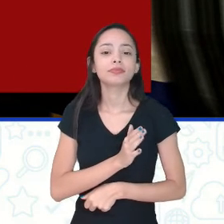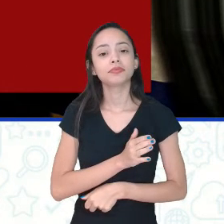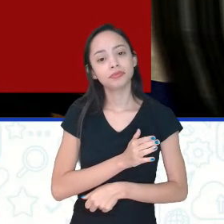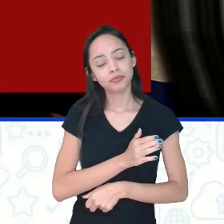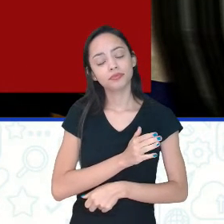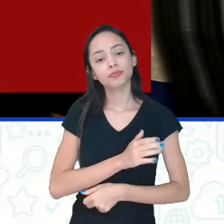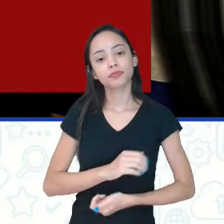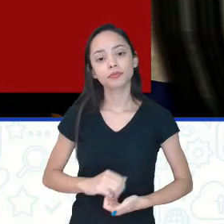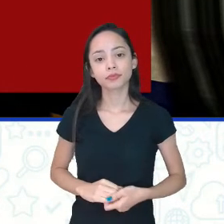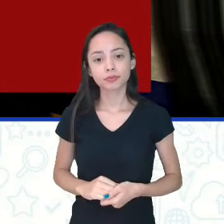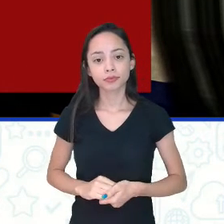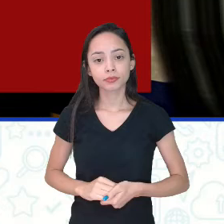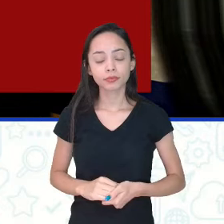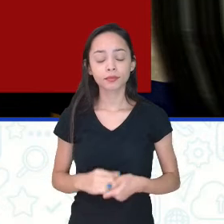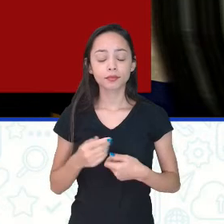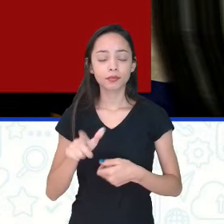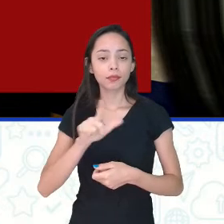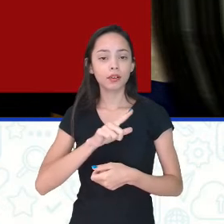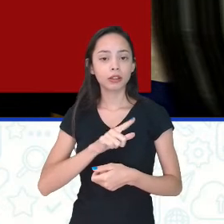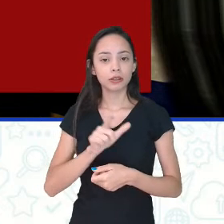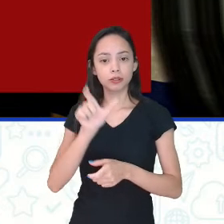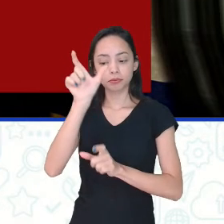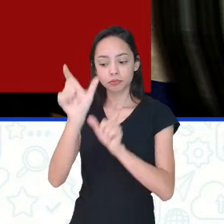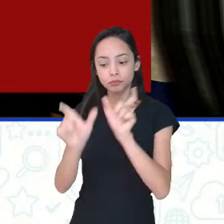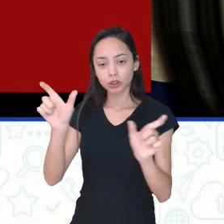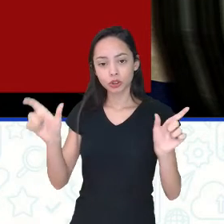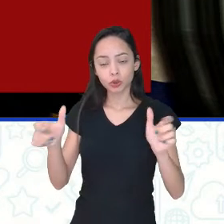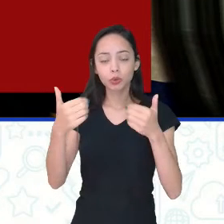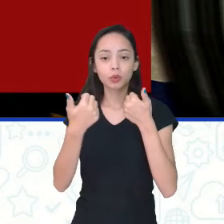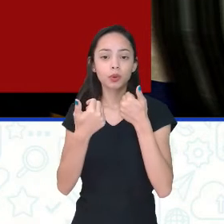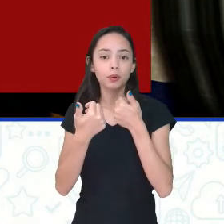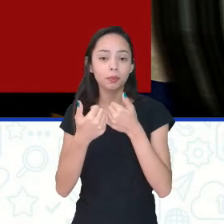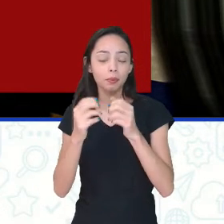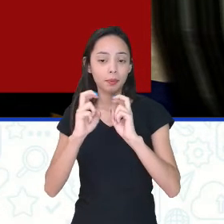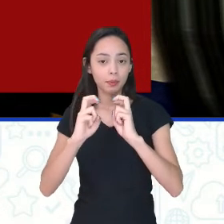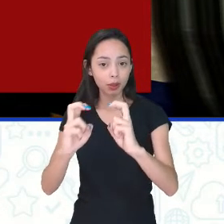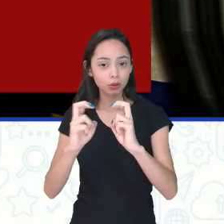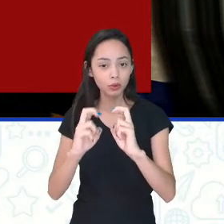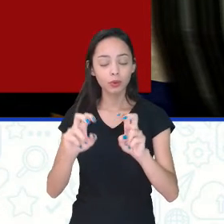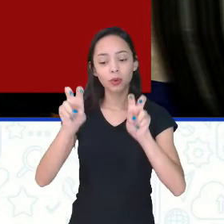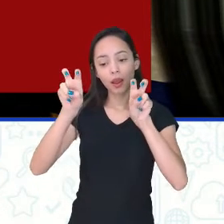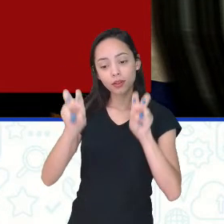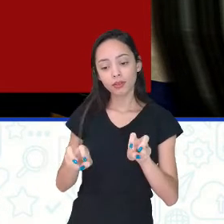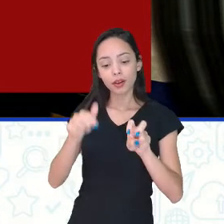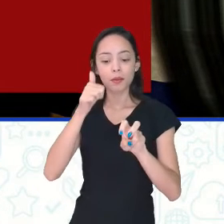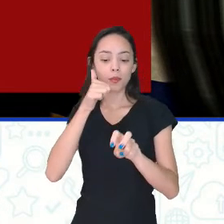De substantivos eu tenho pessoas, metrô, cadeiras,